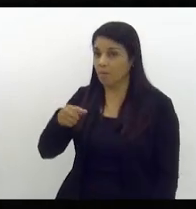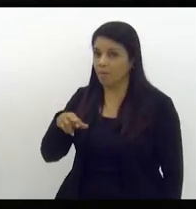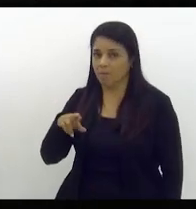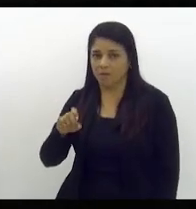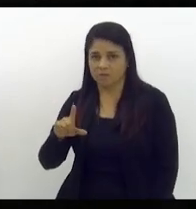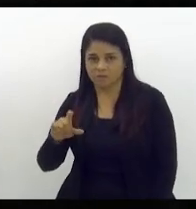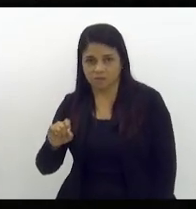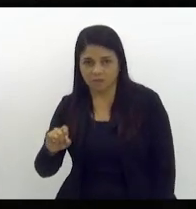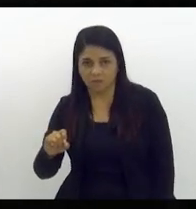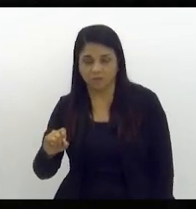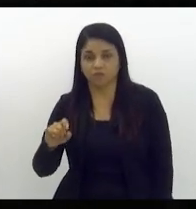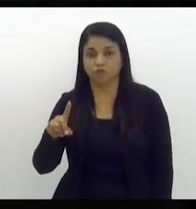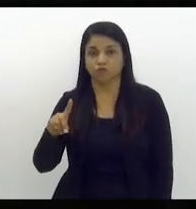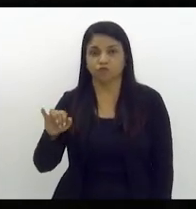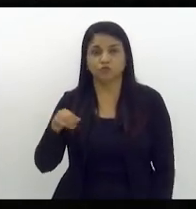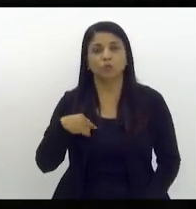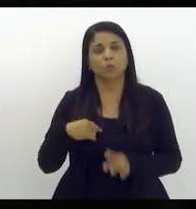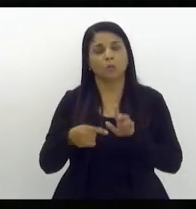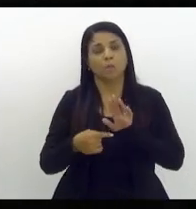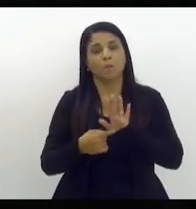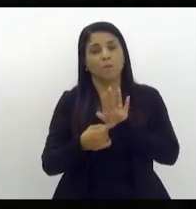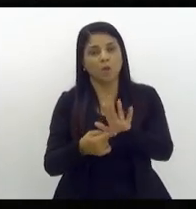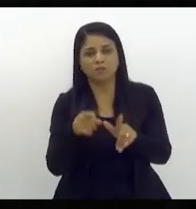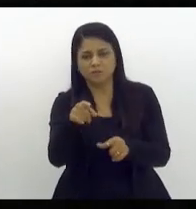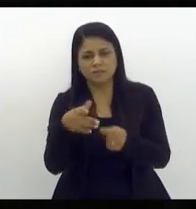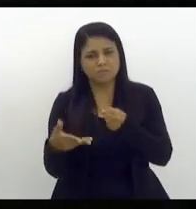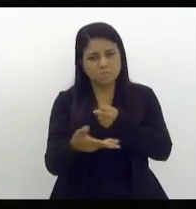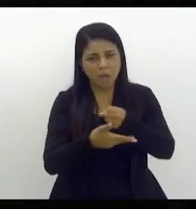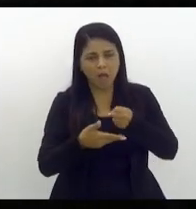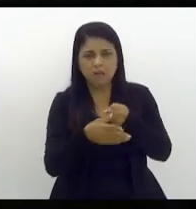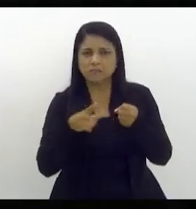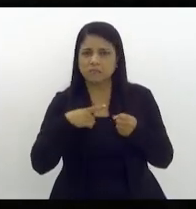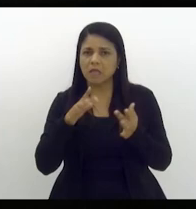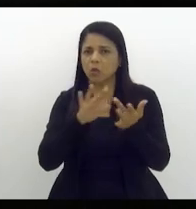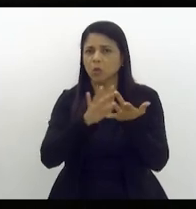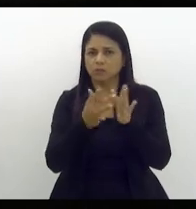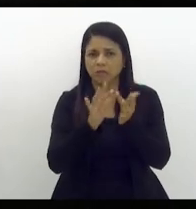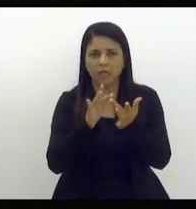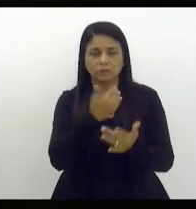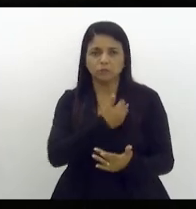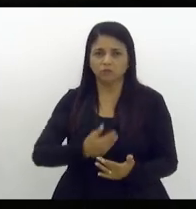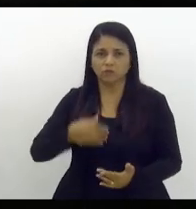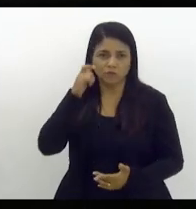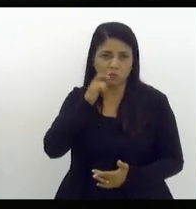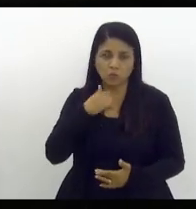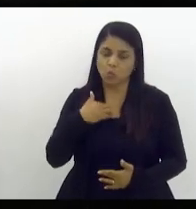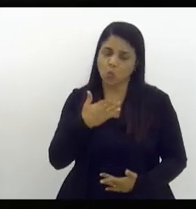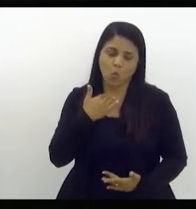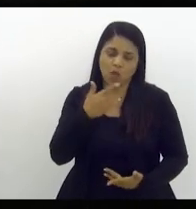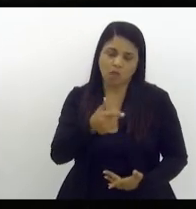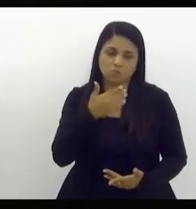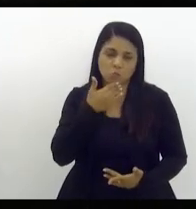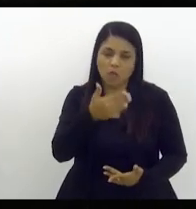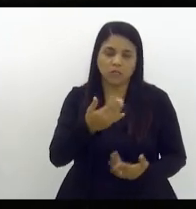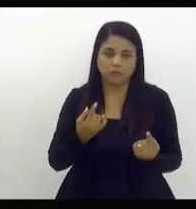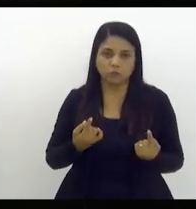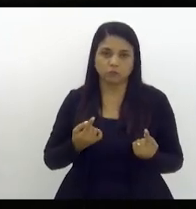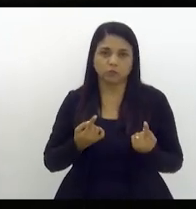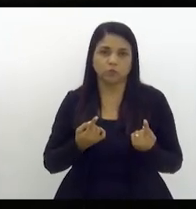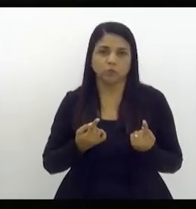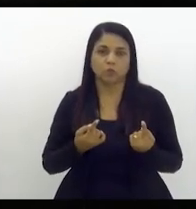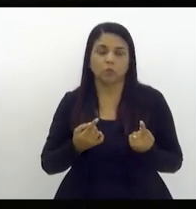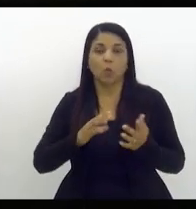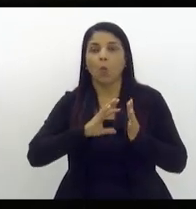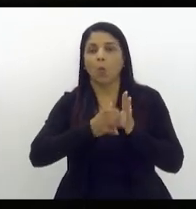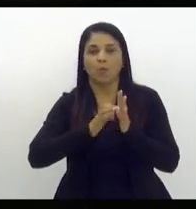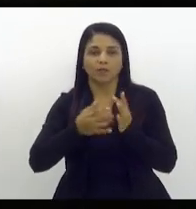temática para o governador, aproveitem que são da base, têm proximidade, porque o governador não atende a oposição, com certeza. Levem a